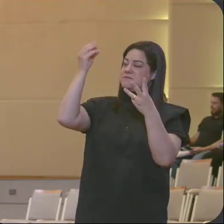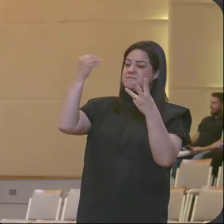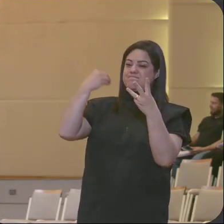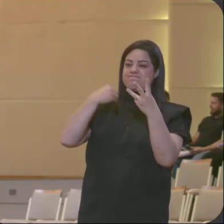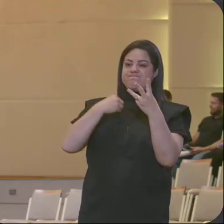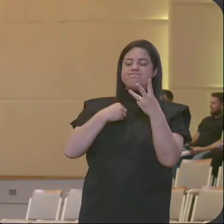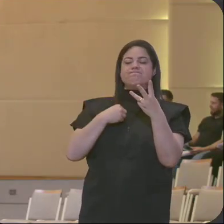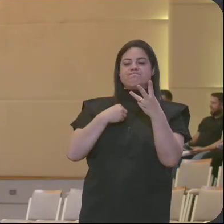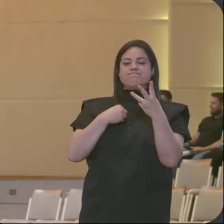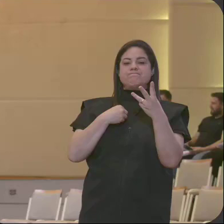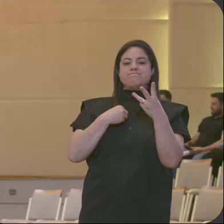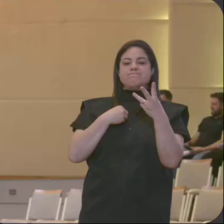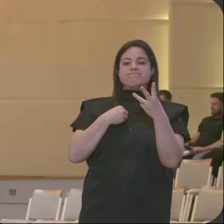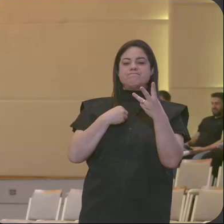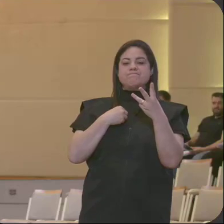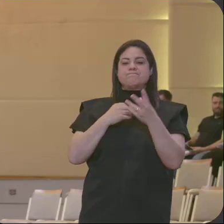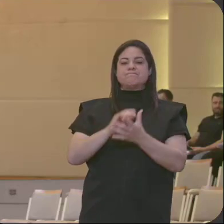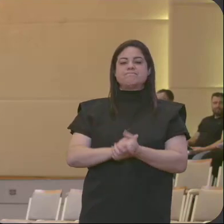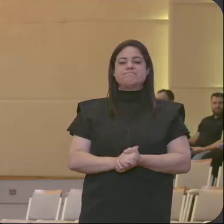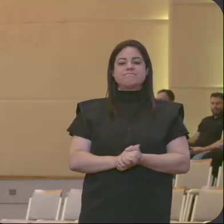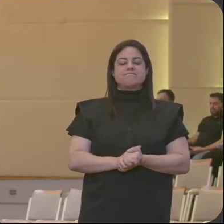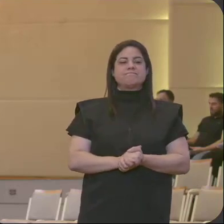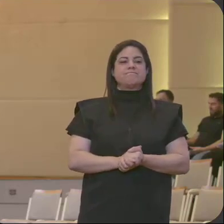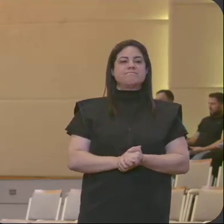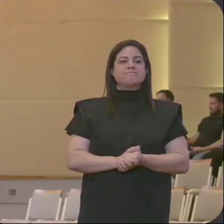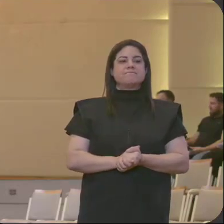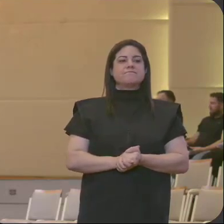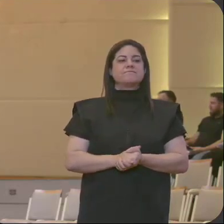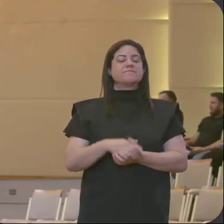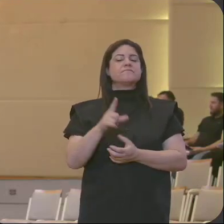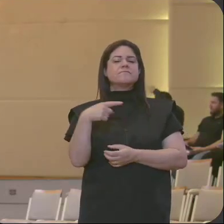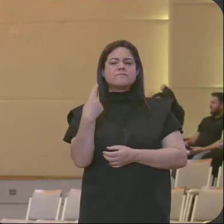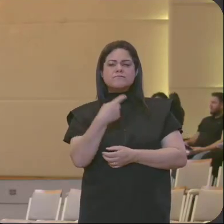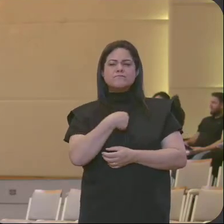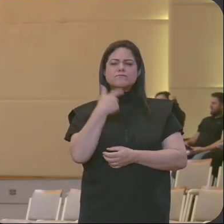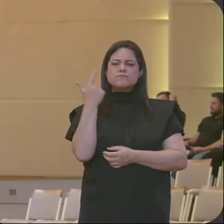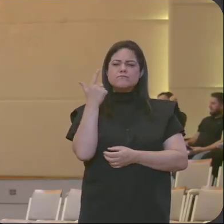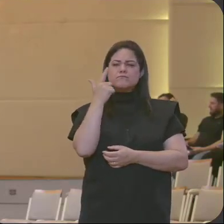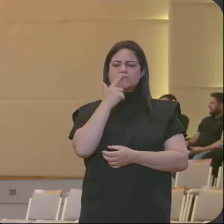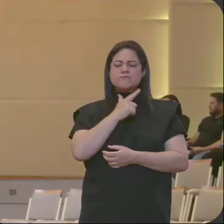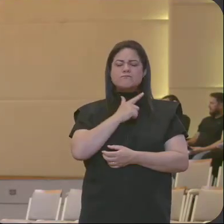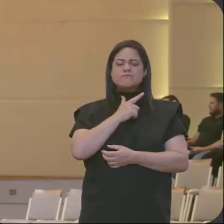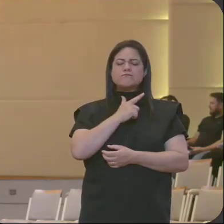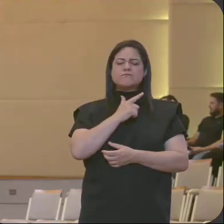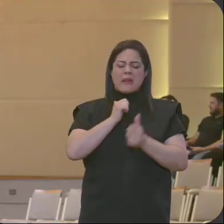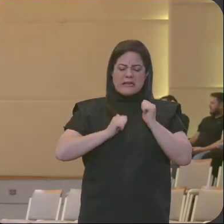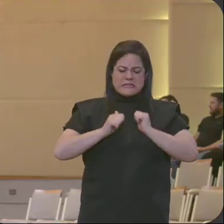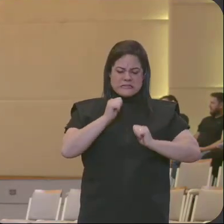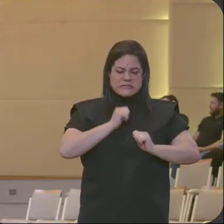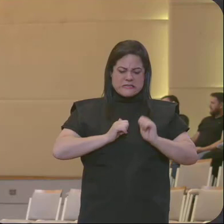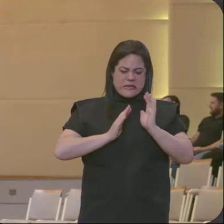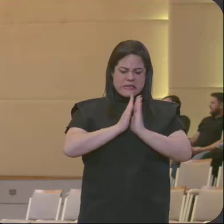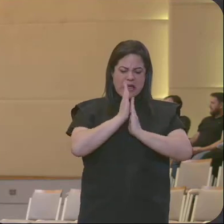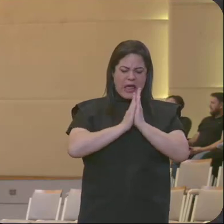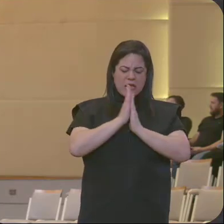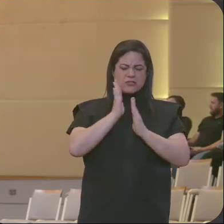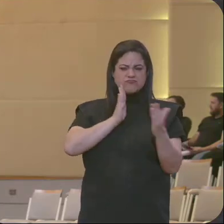coração, na vida. Para a gente enfrentar assim, assim como o apóstolo Paulo fez,